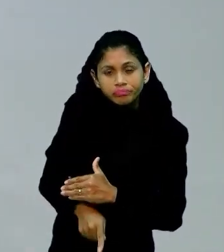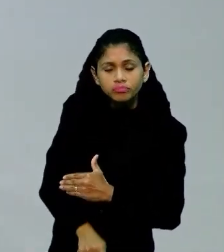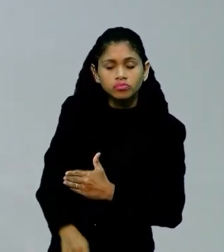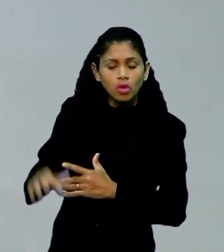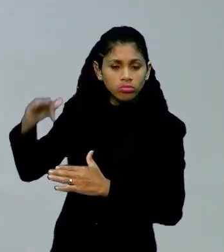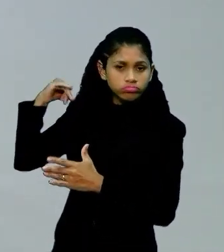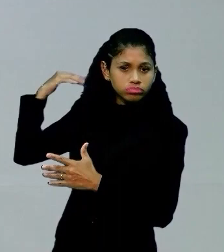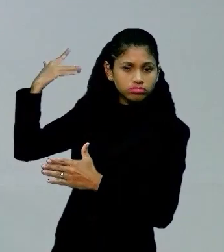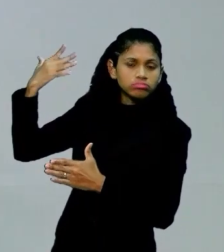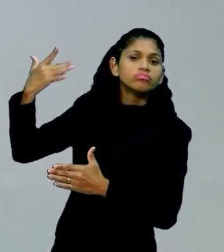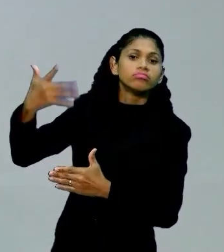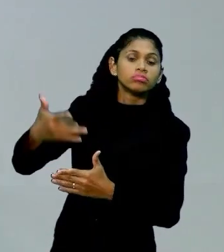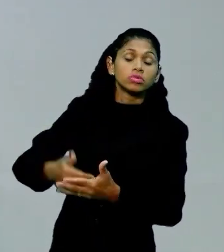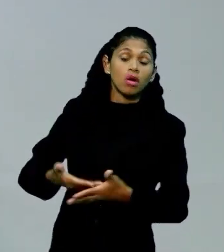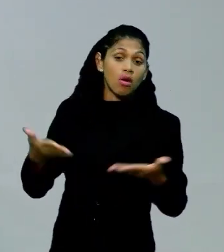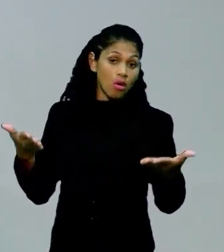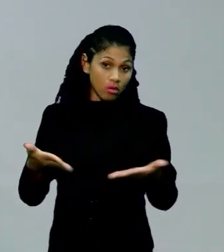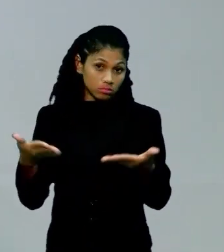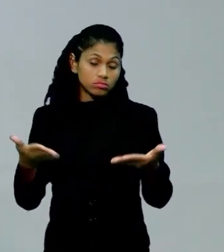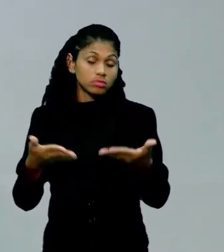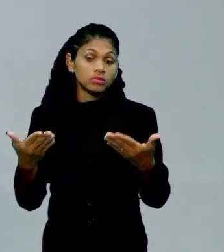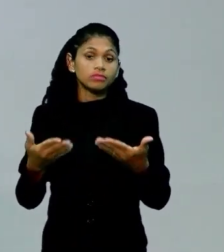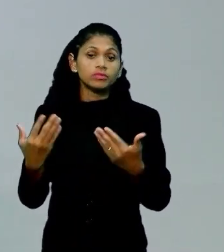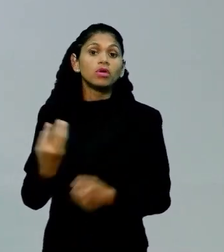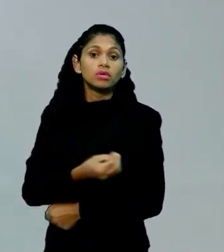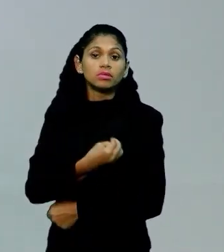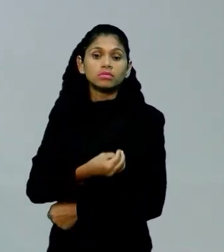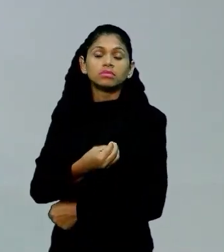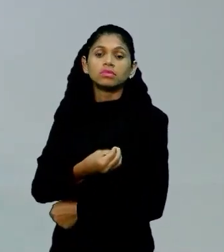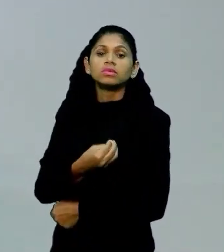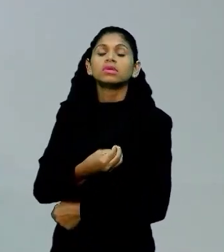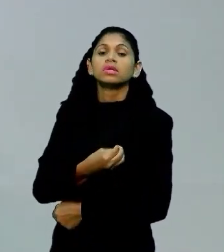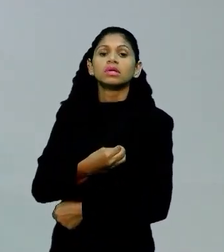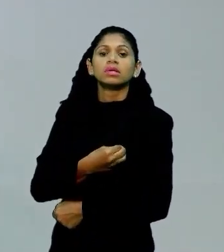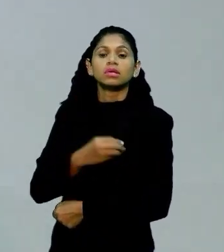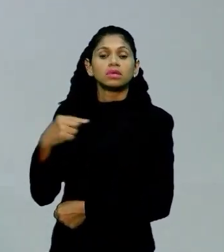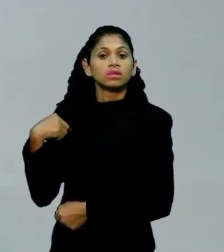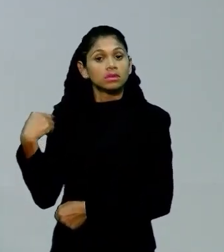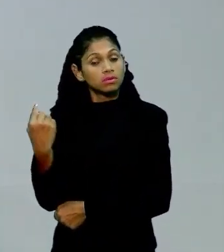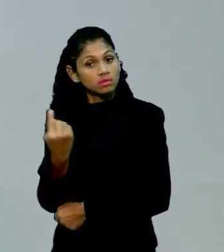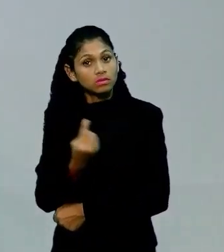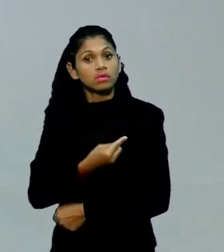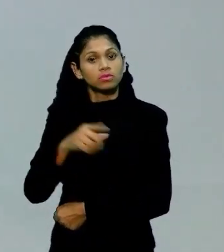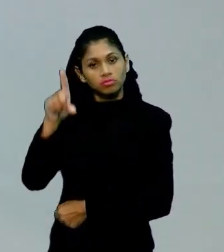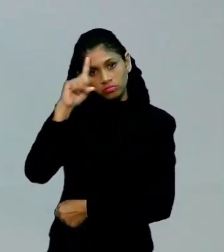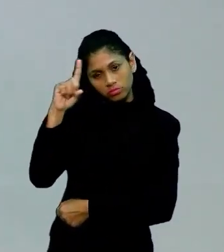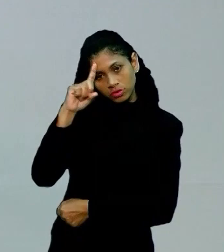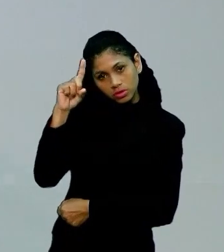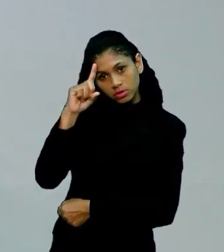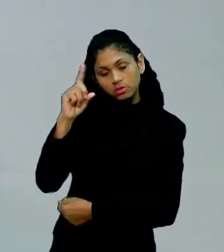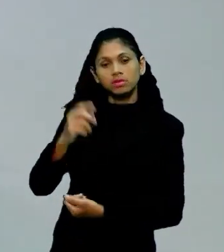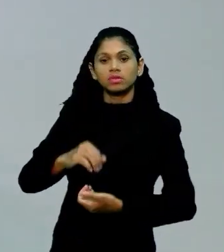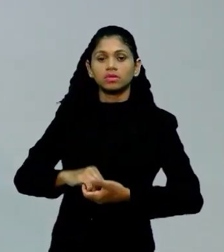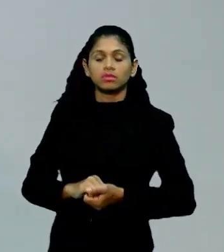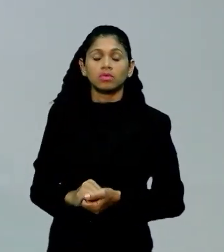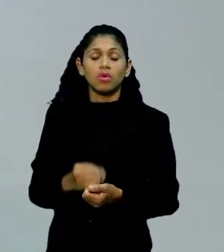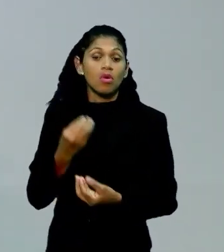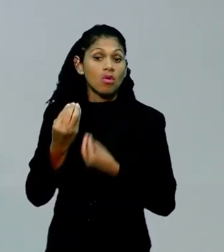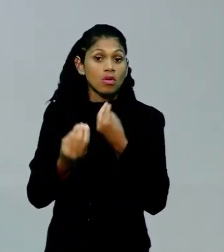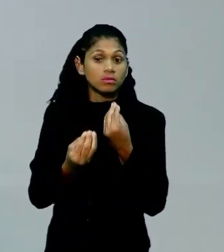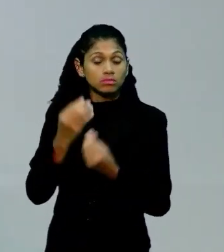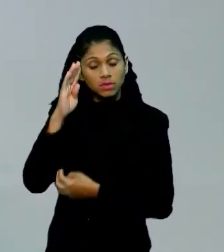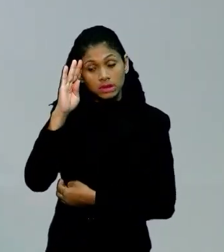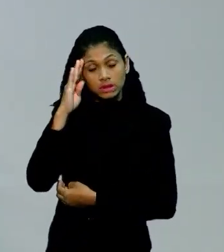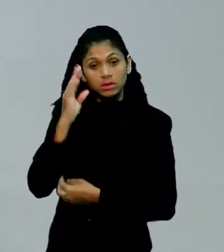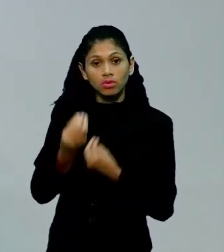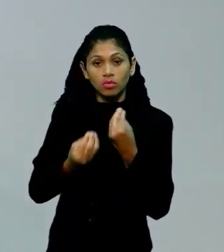parte do nosso cotidiano então entender qual essa correlação do aspecto cultural do aspecto do conhecimento e como isso se insere no nosso dia